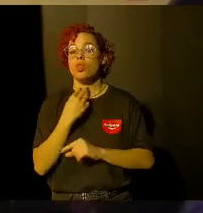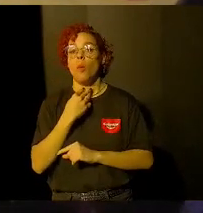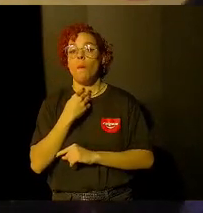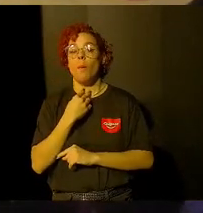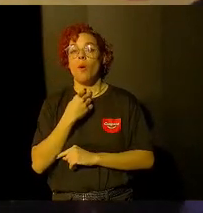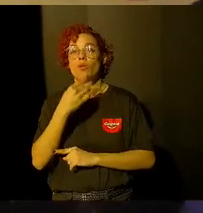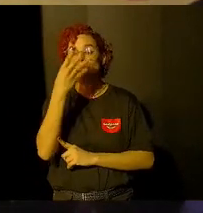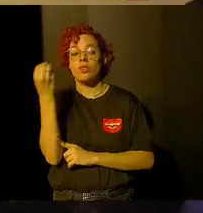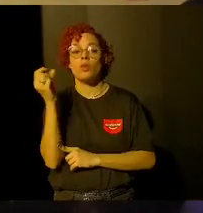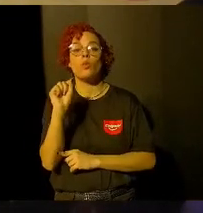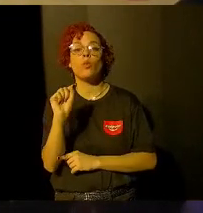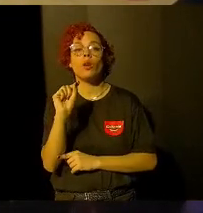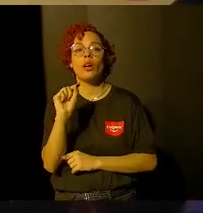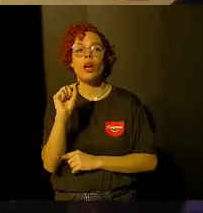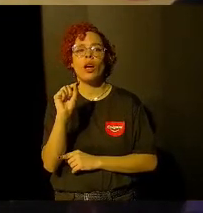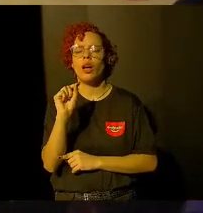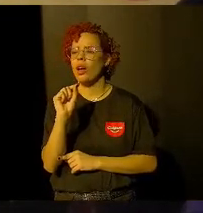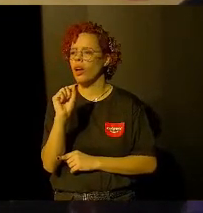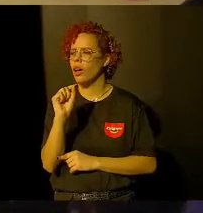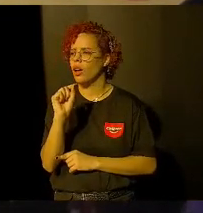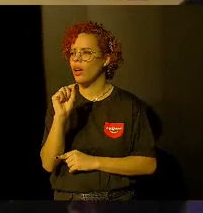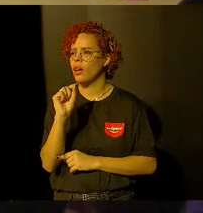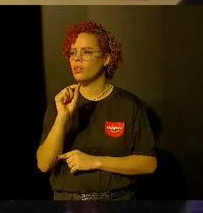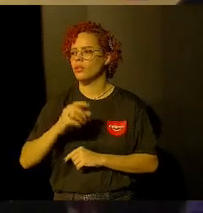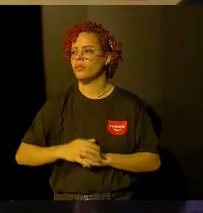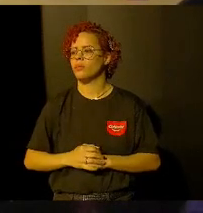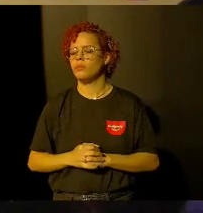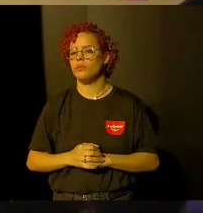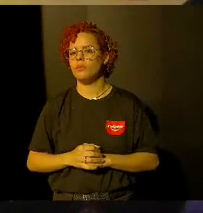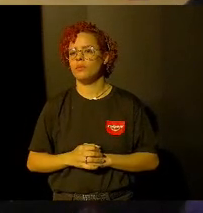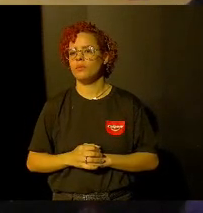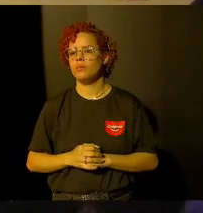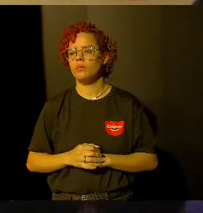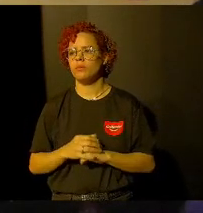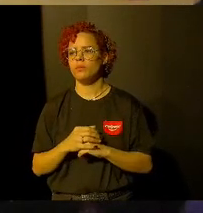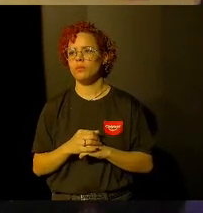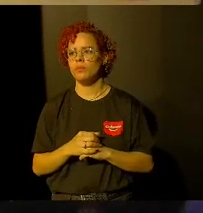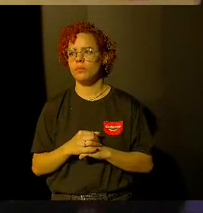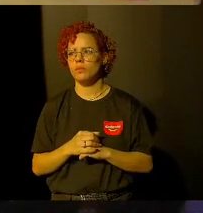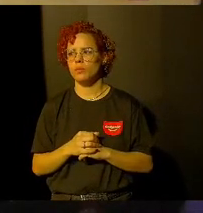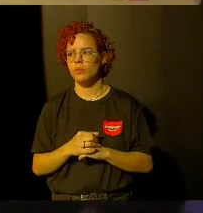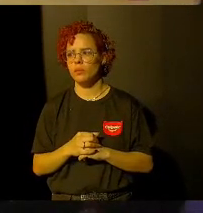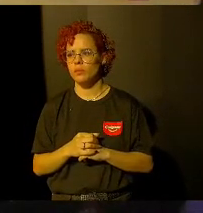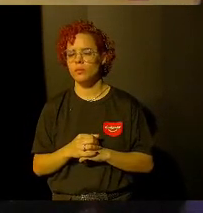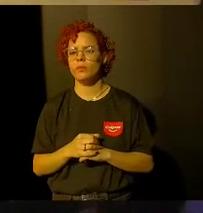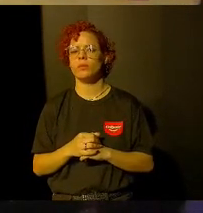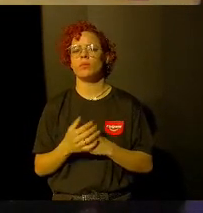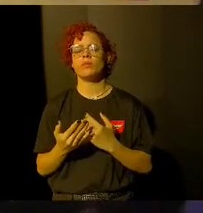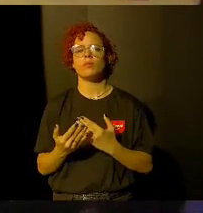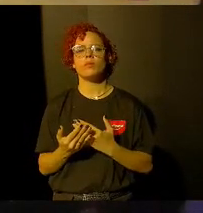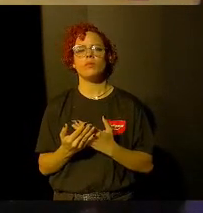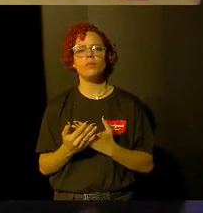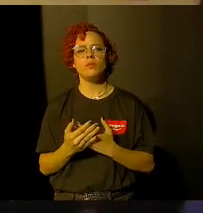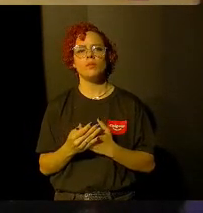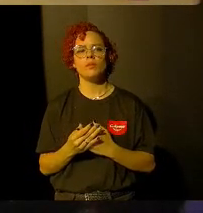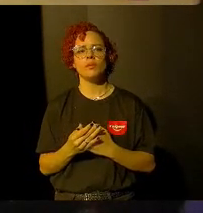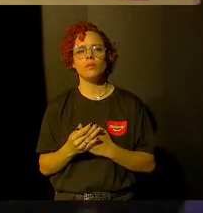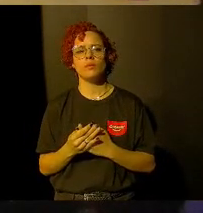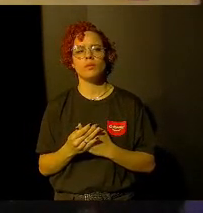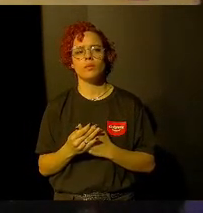do arquivo Eu gosto muito de arquivo e gosto muito de ir a bibliotecas ainda